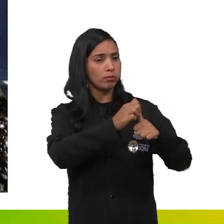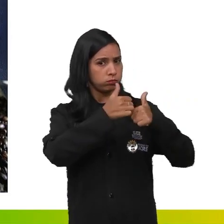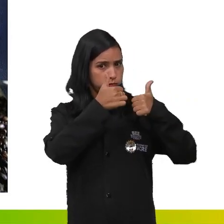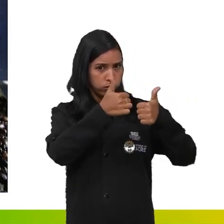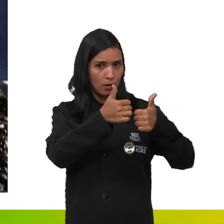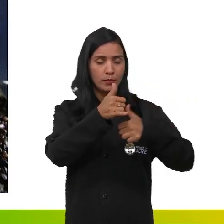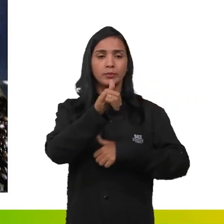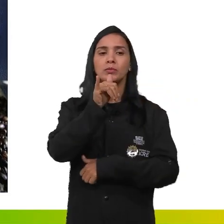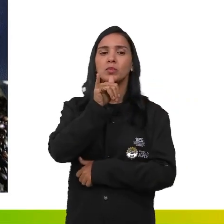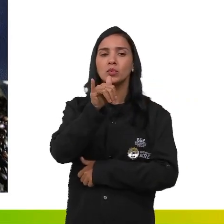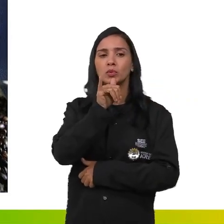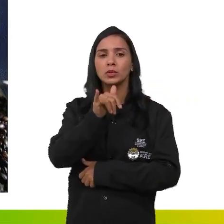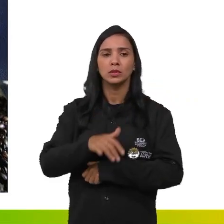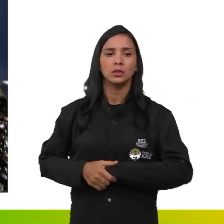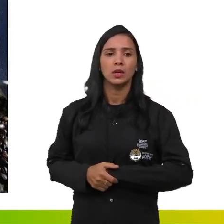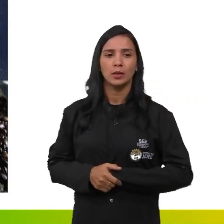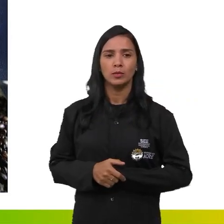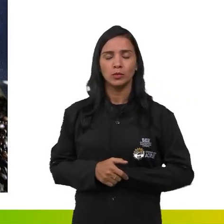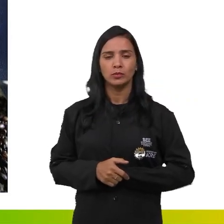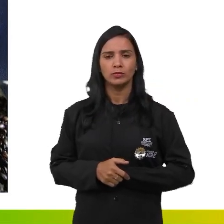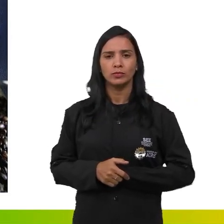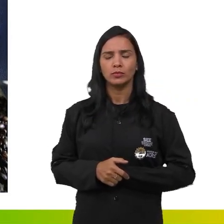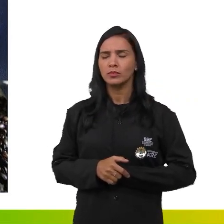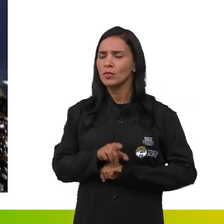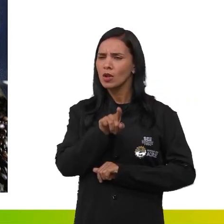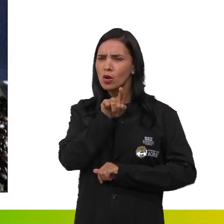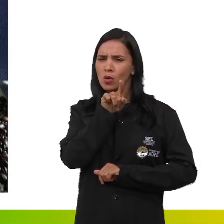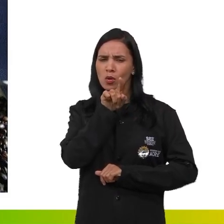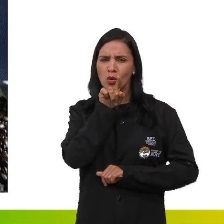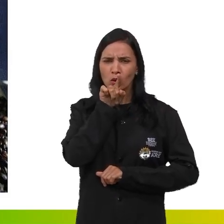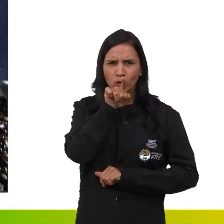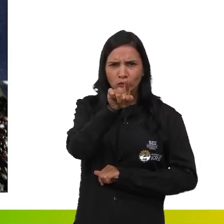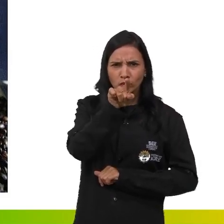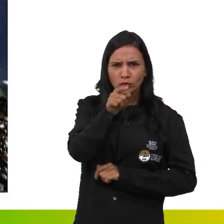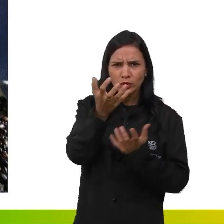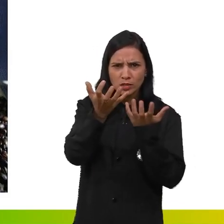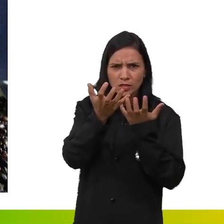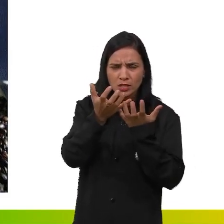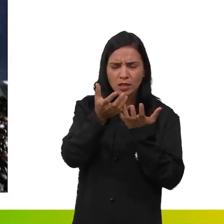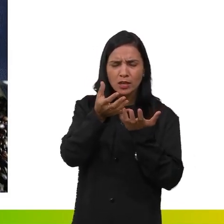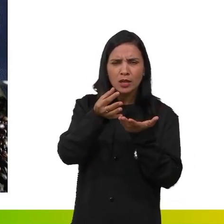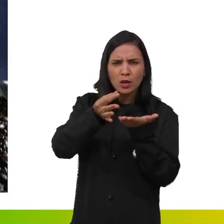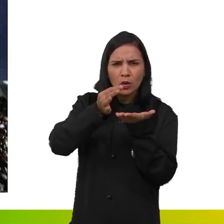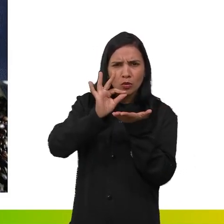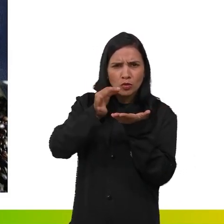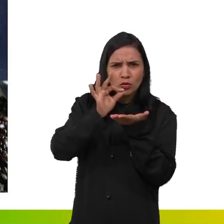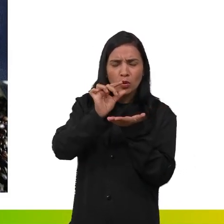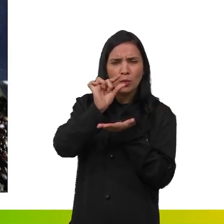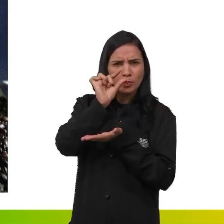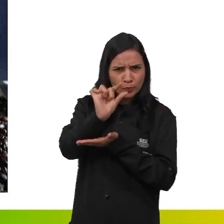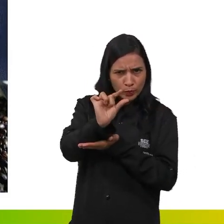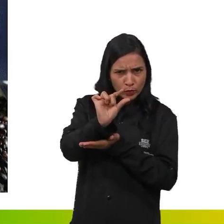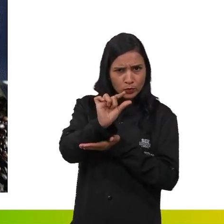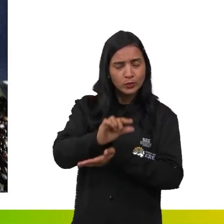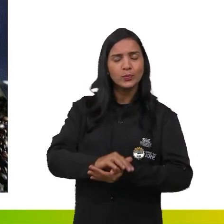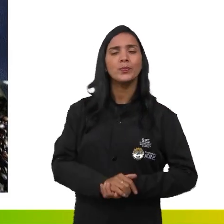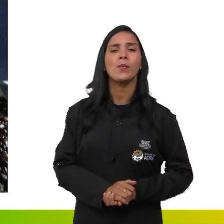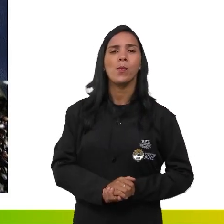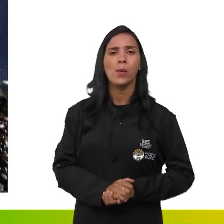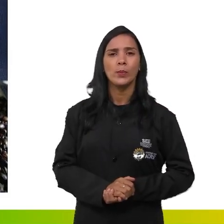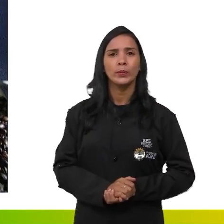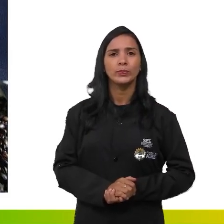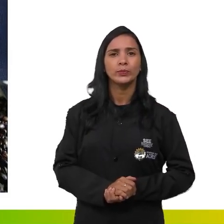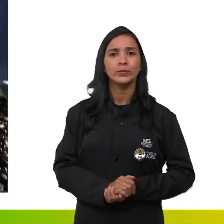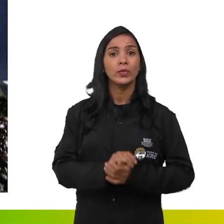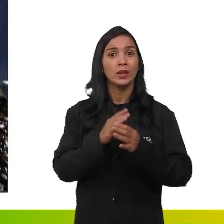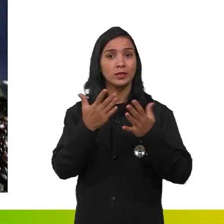positiva. Por exemplo, Would you like some coffee? Você gostaria de um pouco de café?